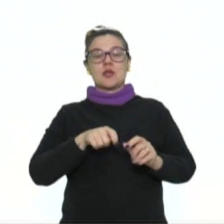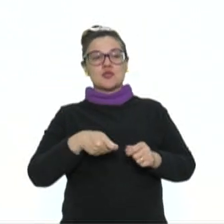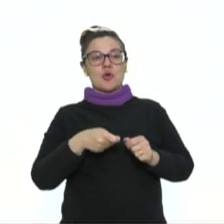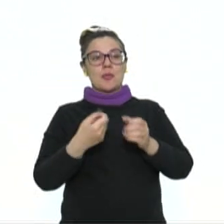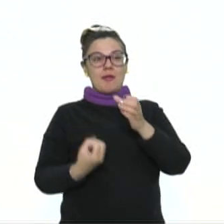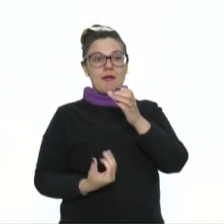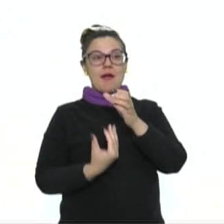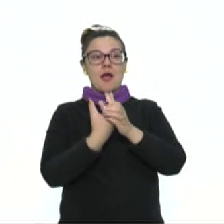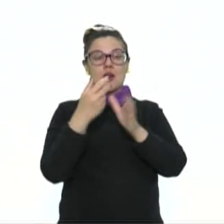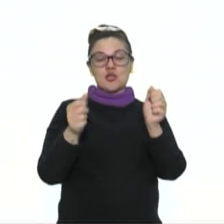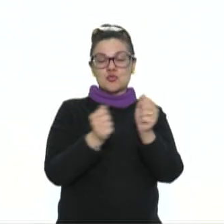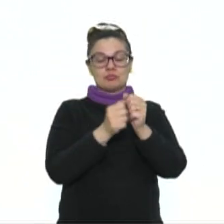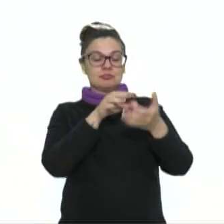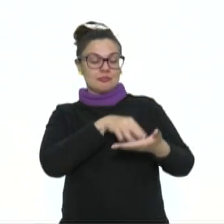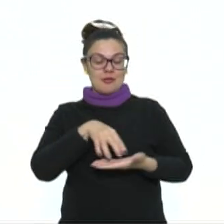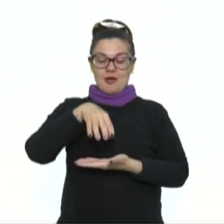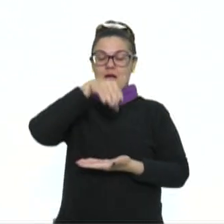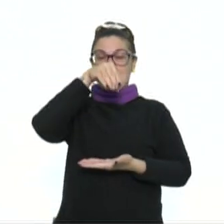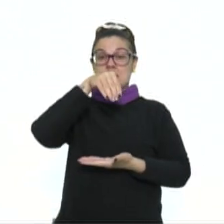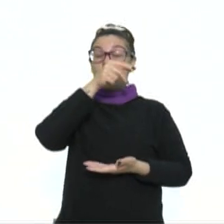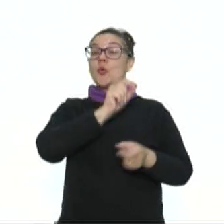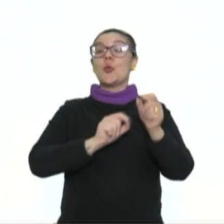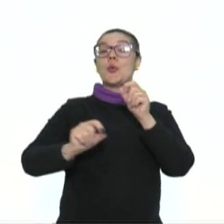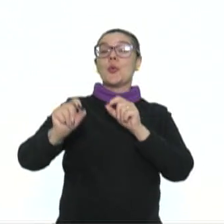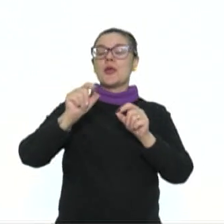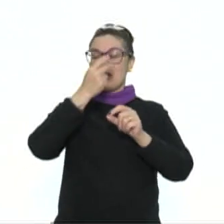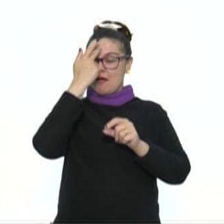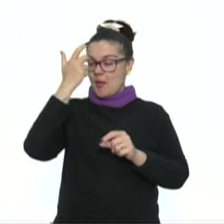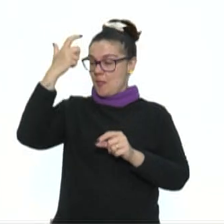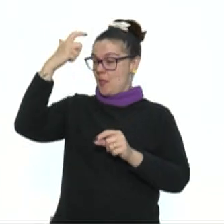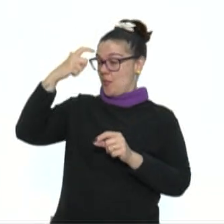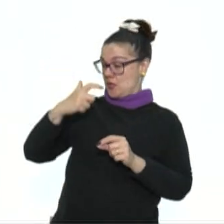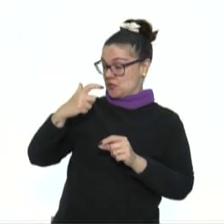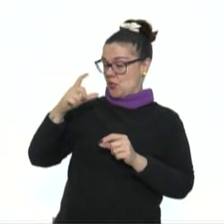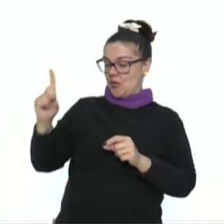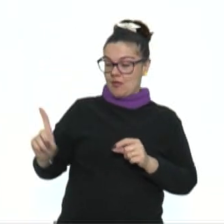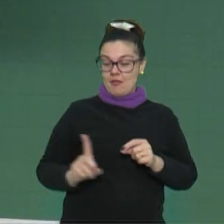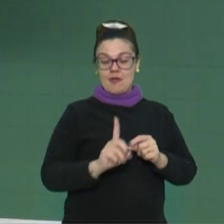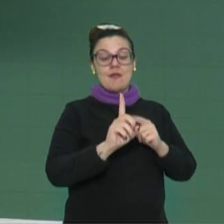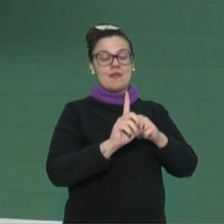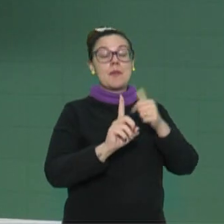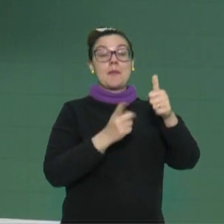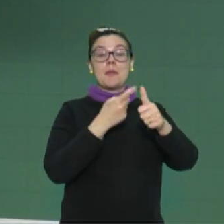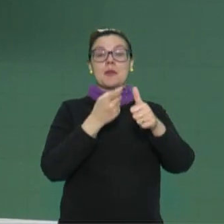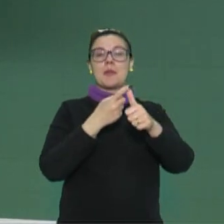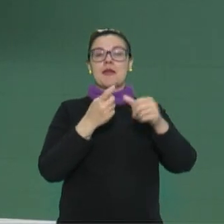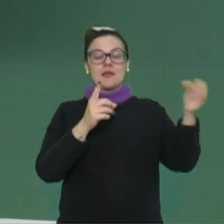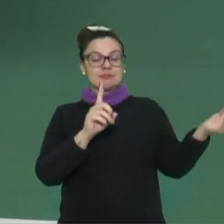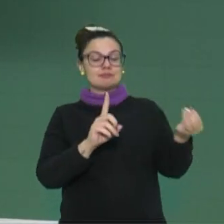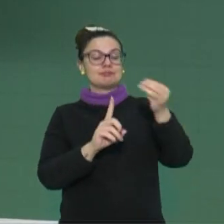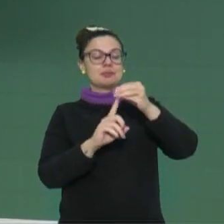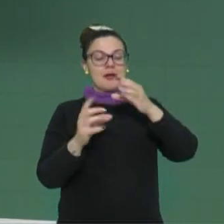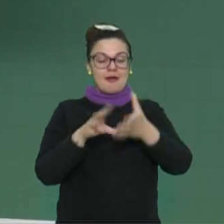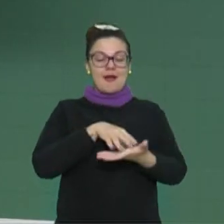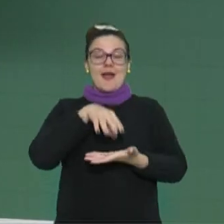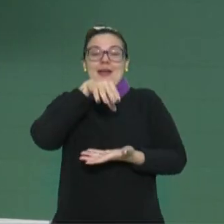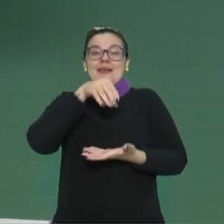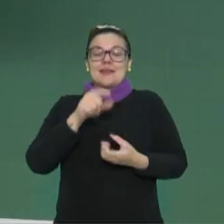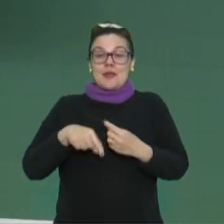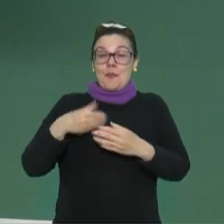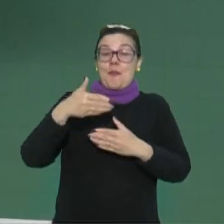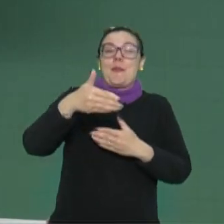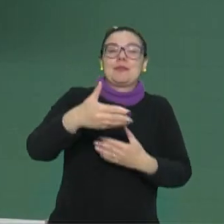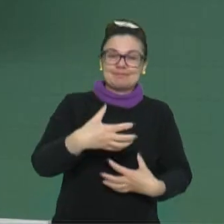precede a essência, ou seja, o ser humano vem ao mundo, ou seja, ele existe primeiro e a sua essência é constatada a partir